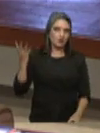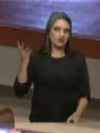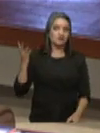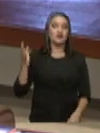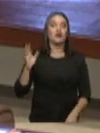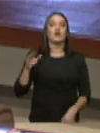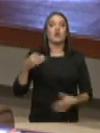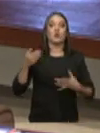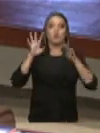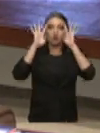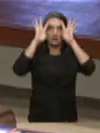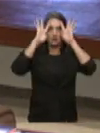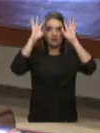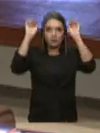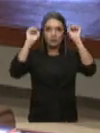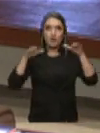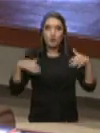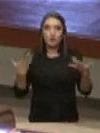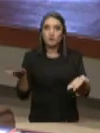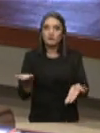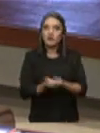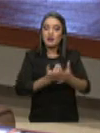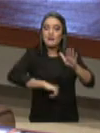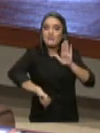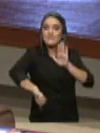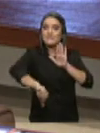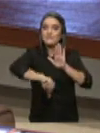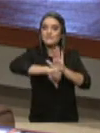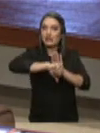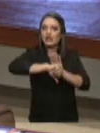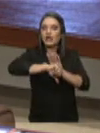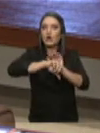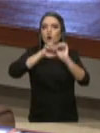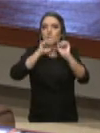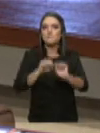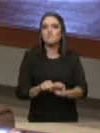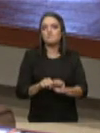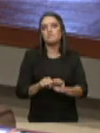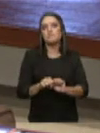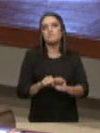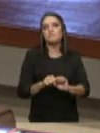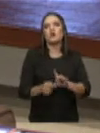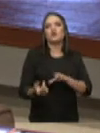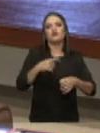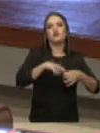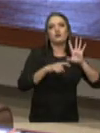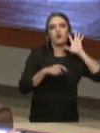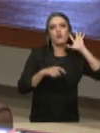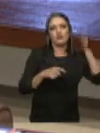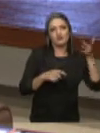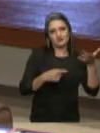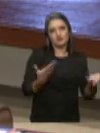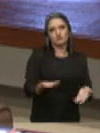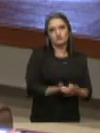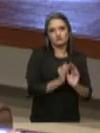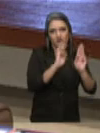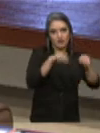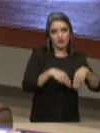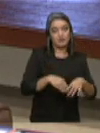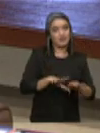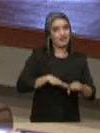penal, dar esse efeito retroperante, mas assim o fazendo expressamente. Então, em